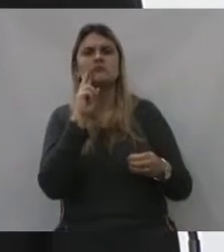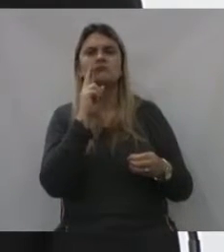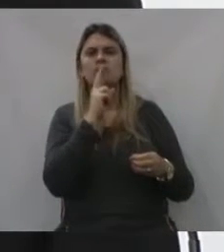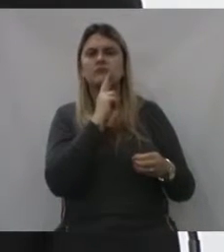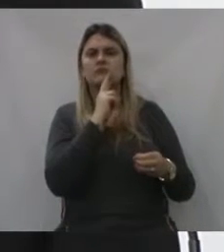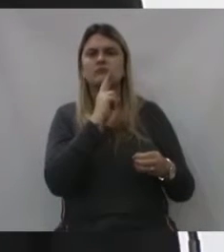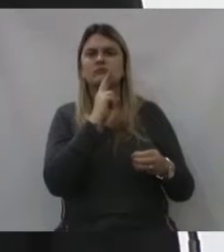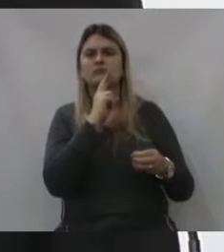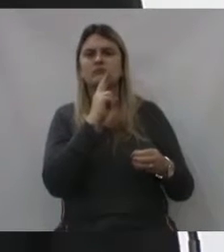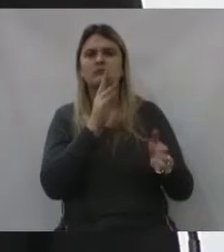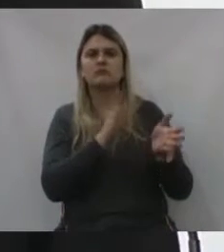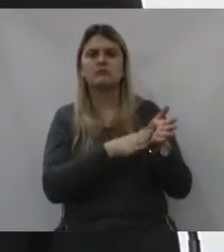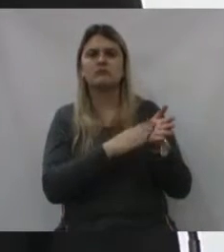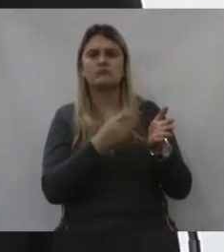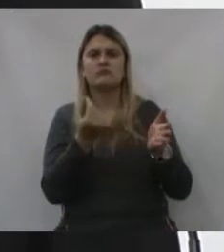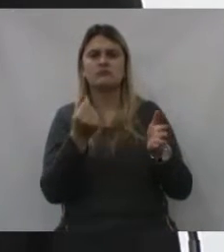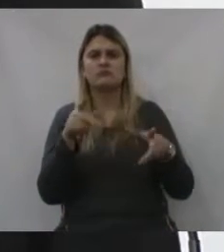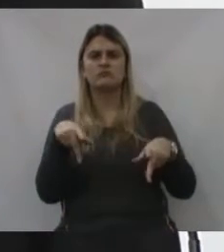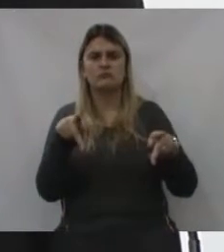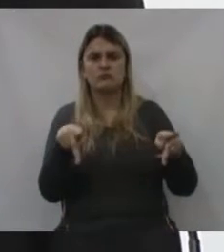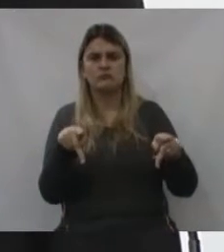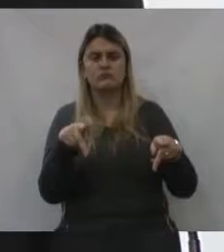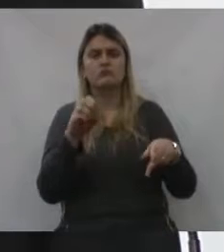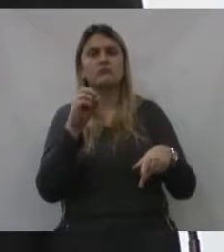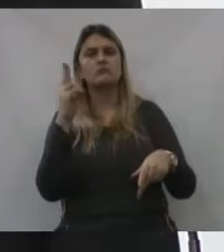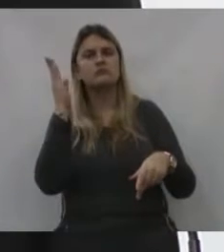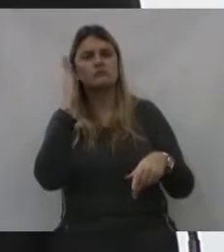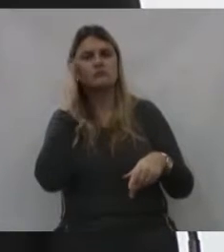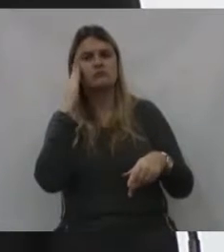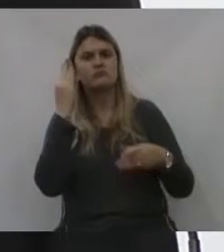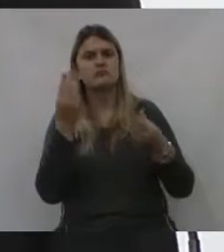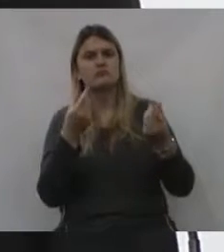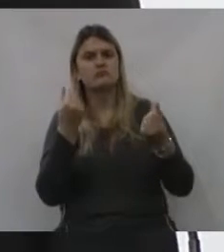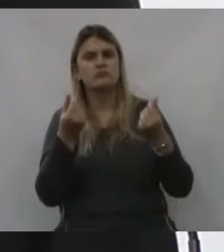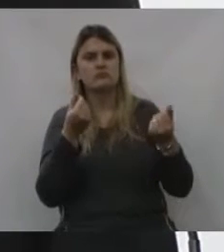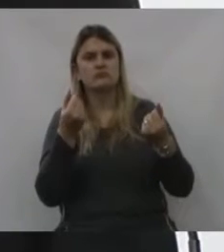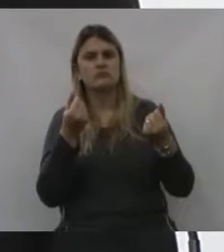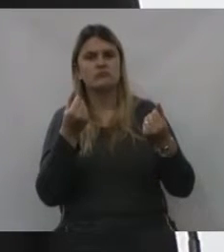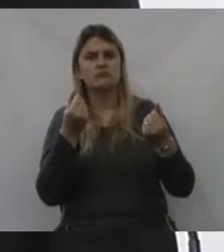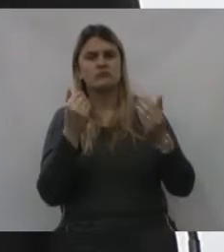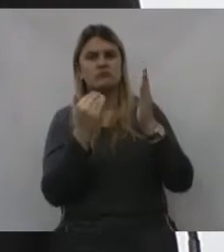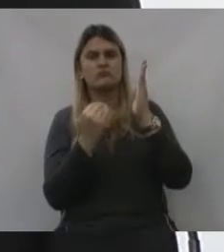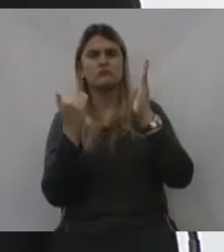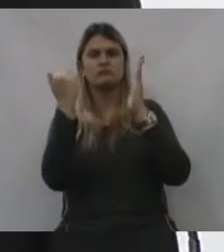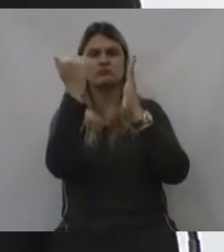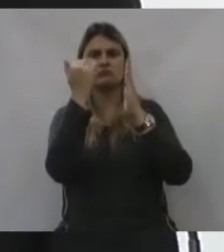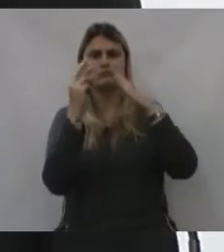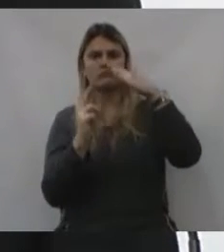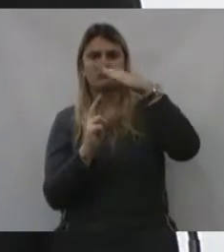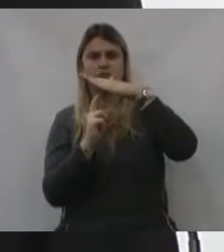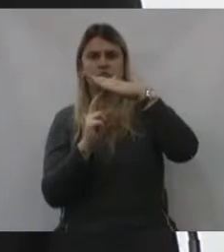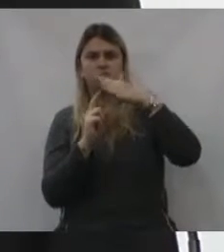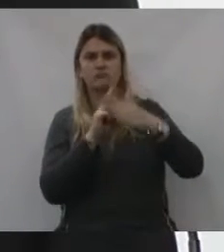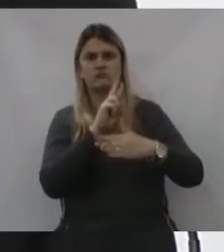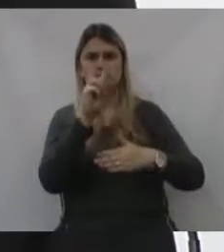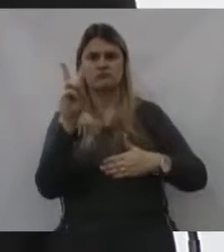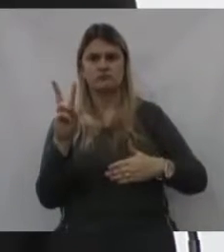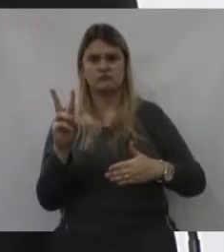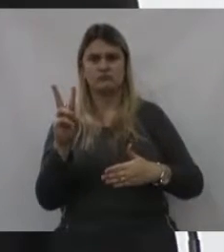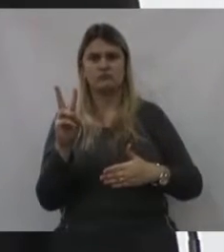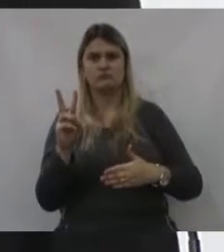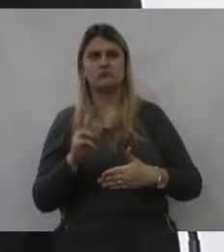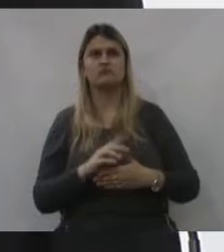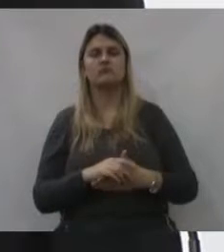algum restaurante a preço popular? Ou pelo menos sabia que funcionava um em cima da rodoviária de União da Vitória?